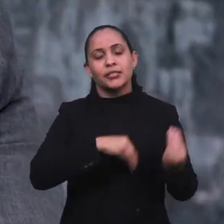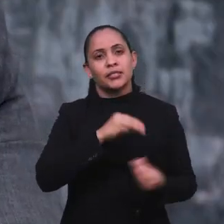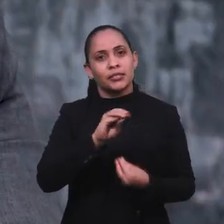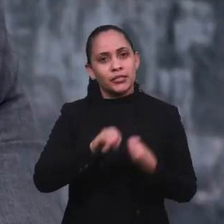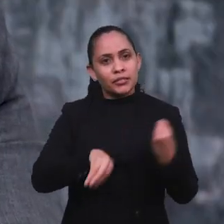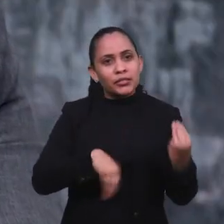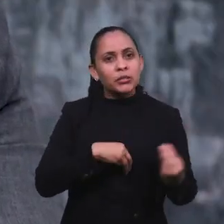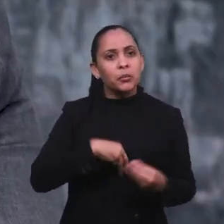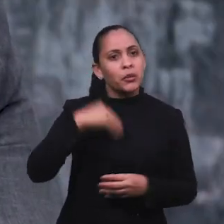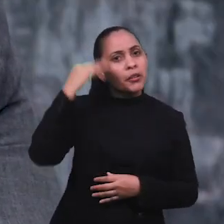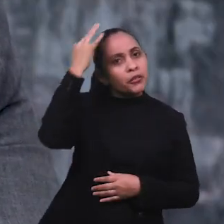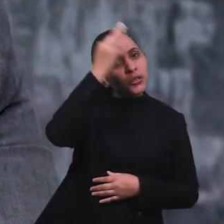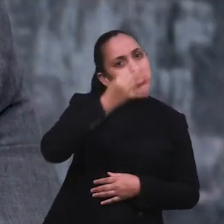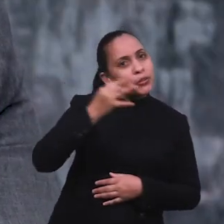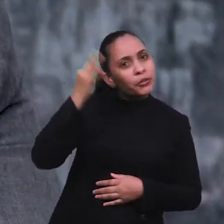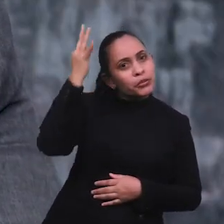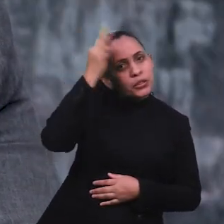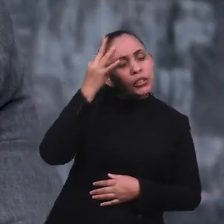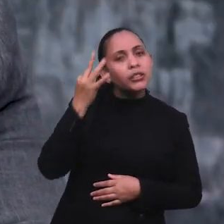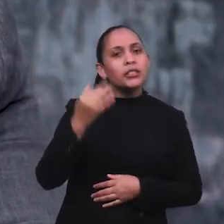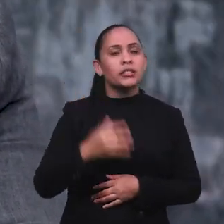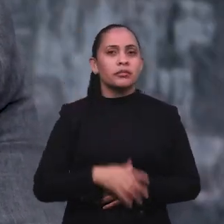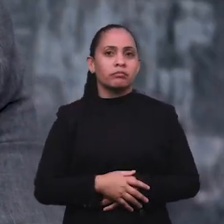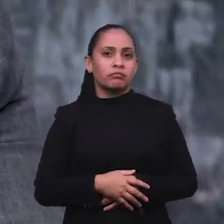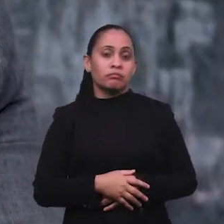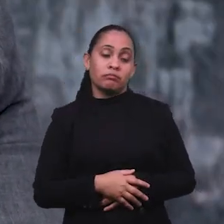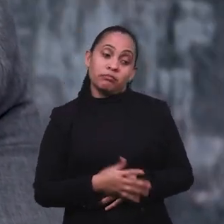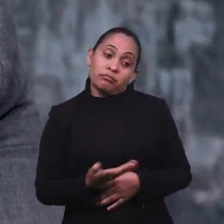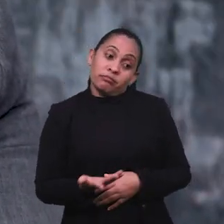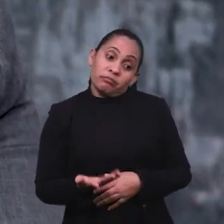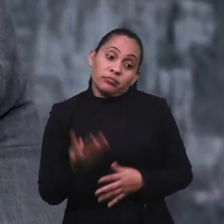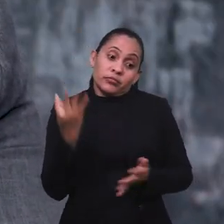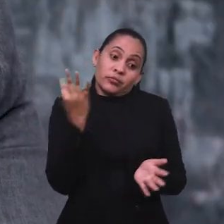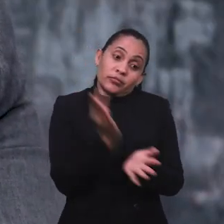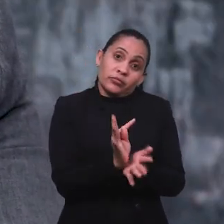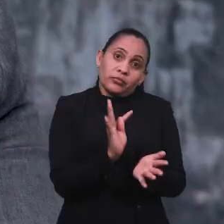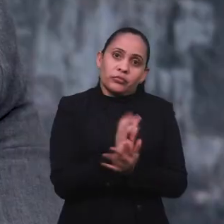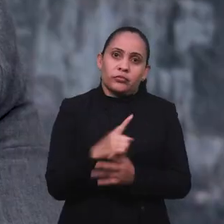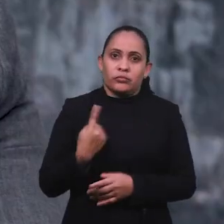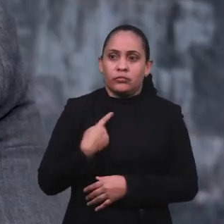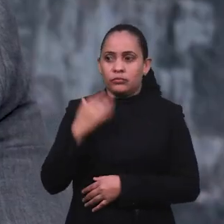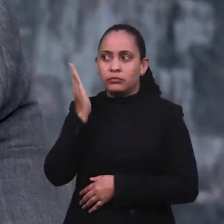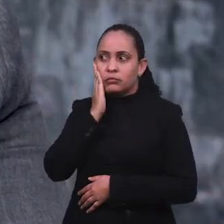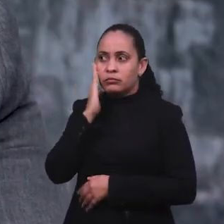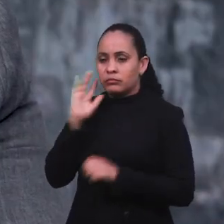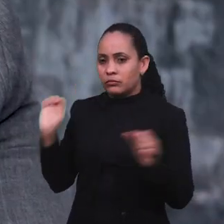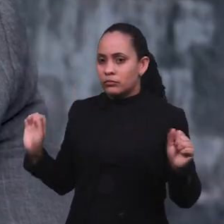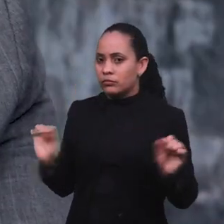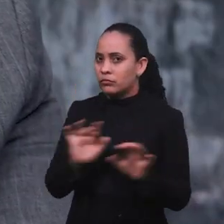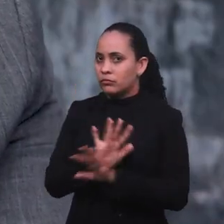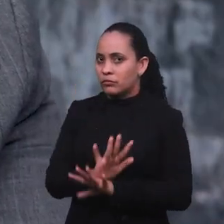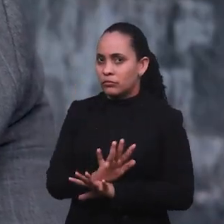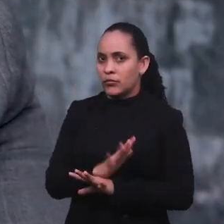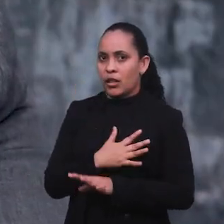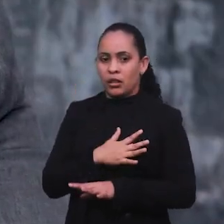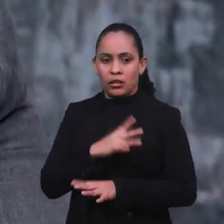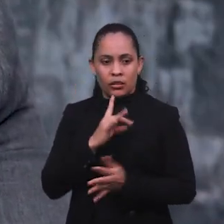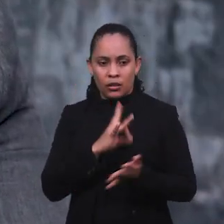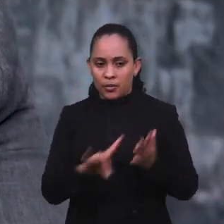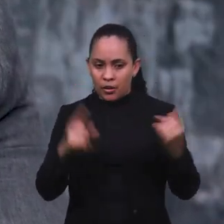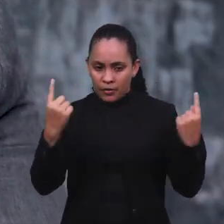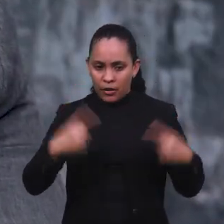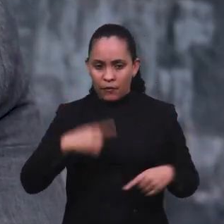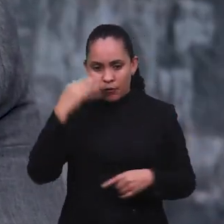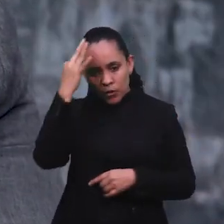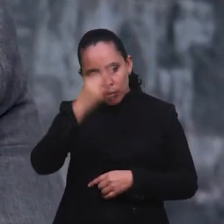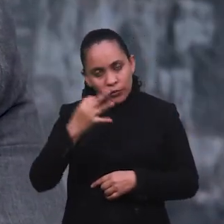por meio da filosofia, por meio da teologia. E aqui que fique claro, né, nós não temos nenhum tipo de inimizade com a filosofia,